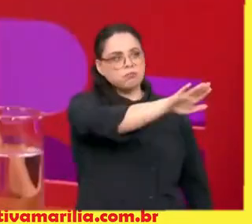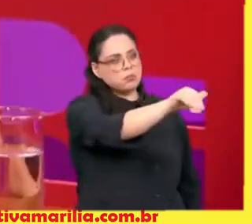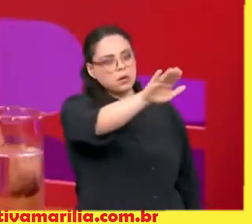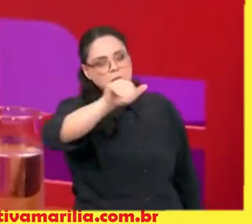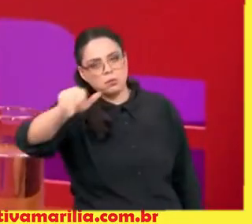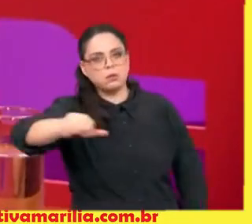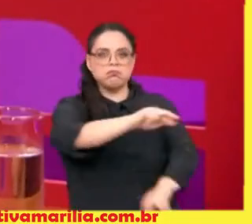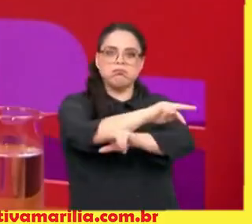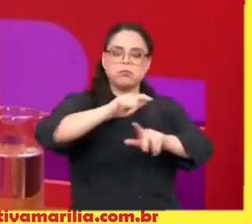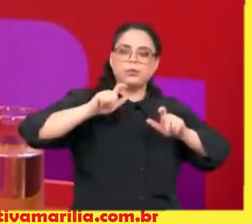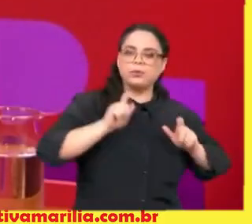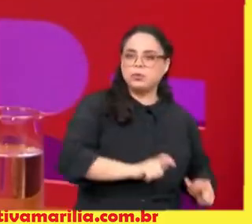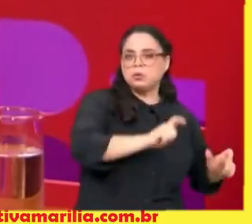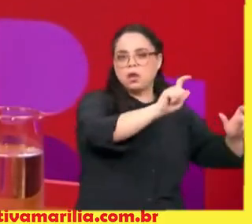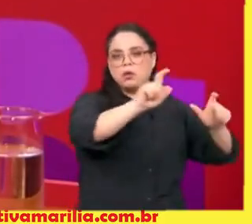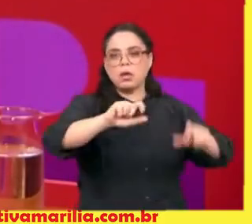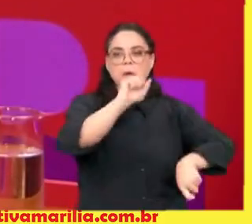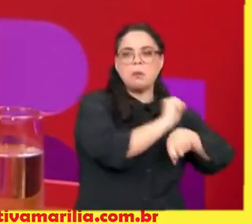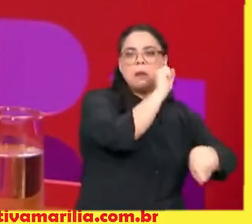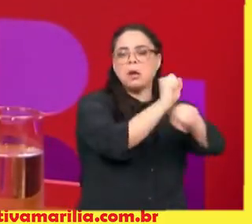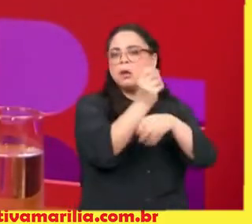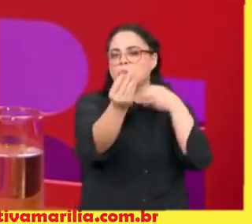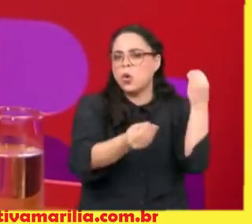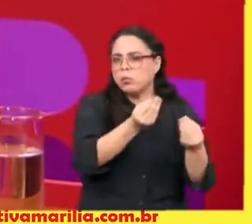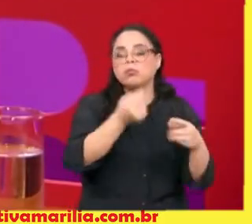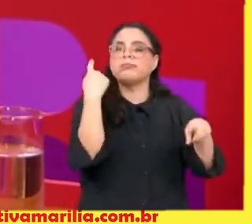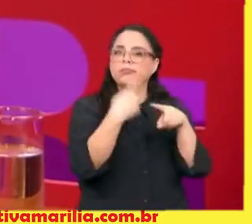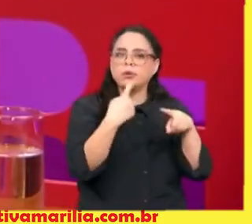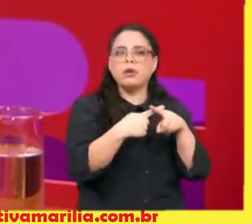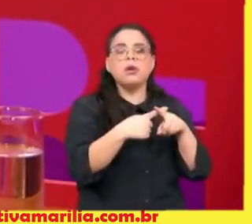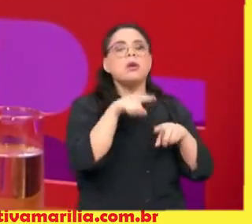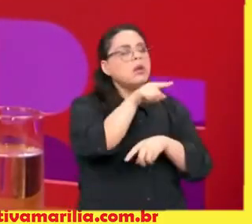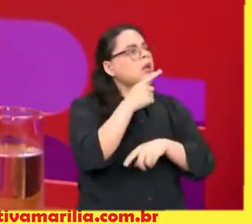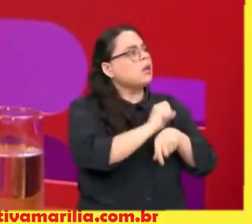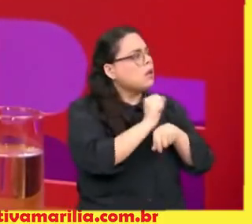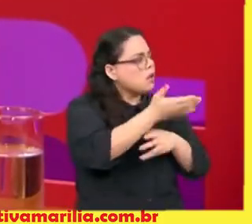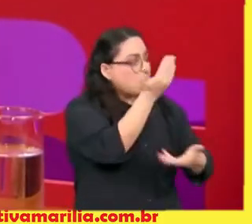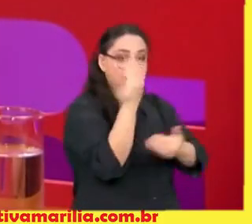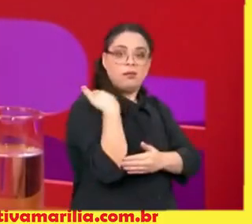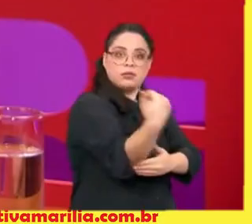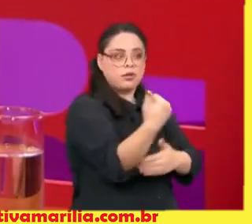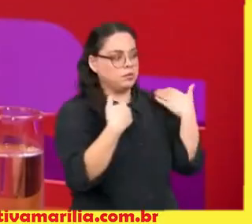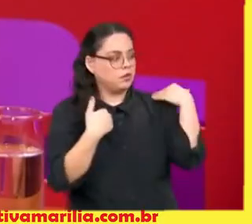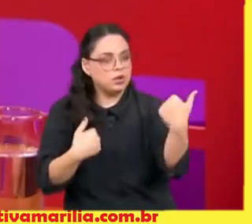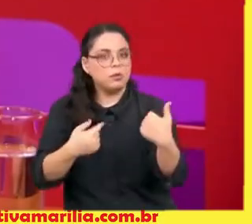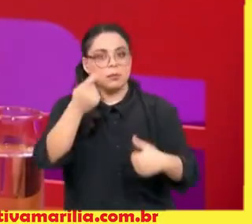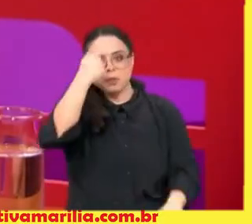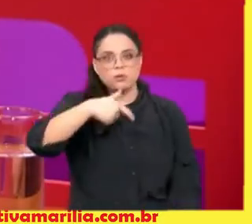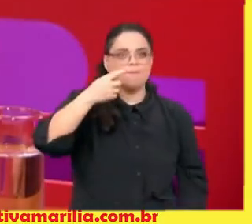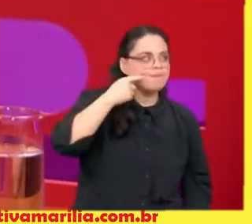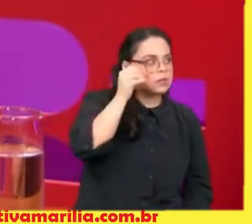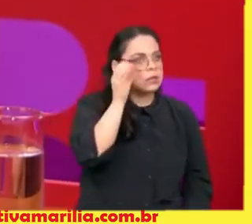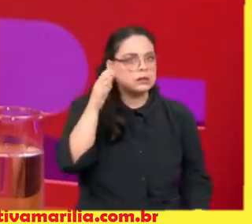Quer dizer, despertou na sociedade um começo de um saber que as pessoas começaram a querer saber mais,